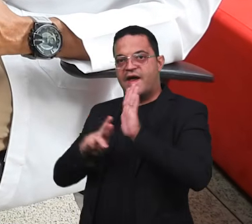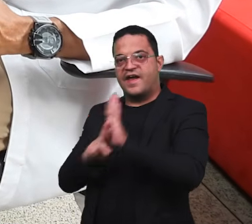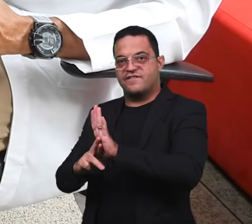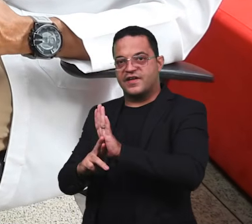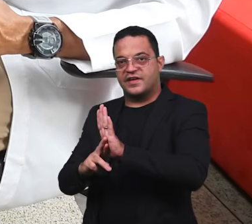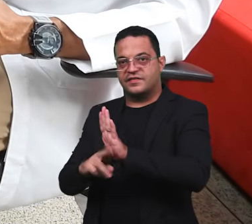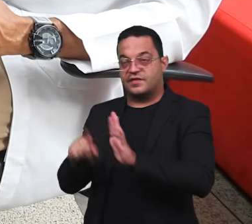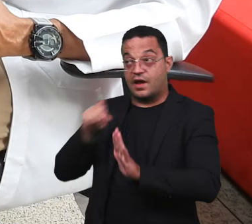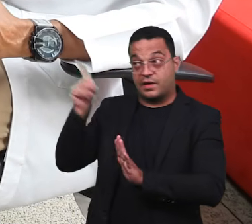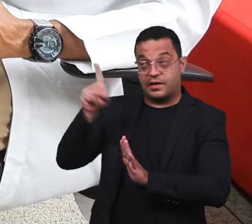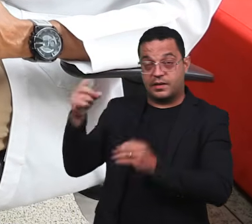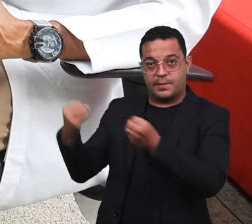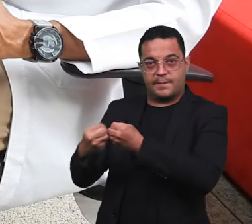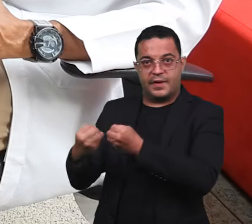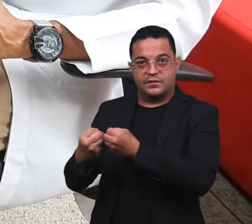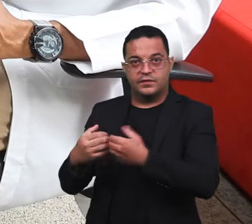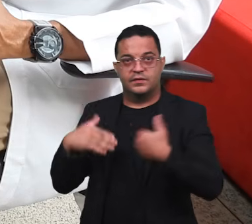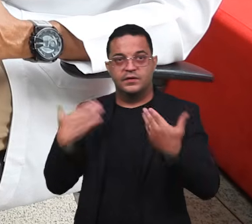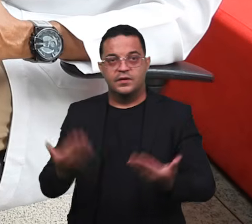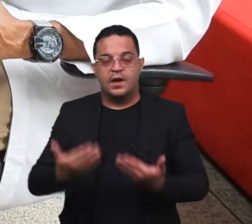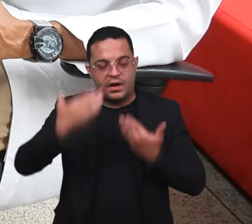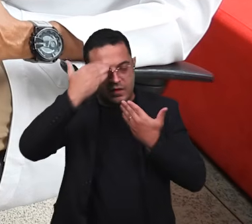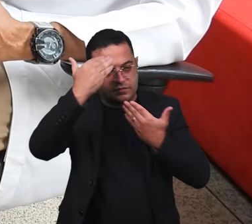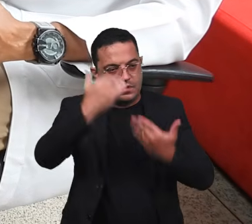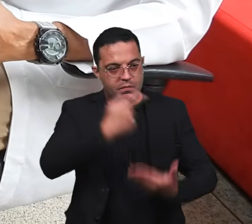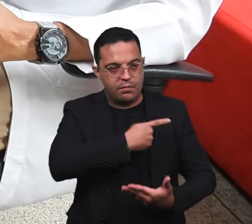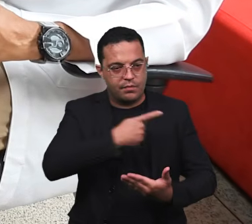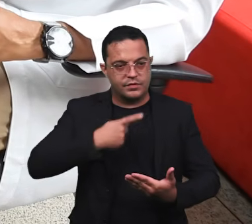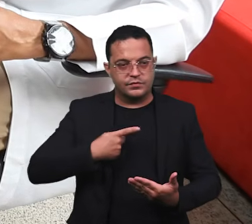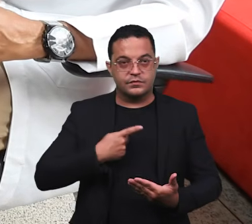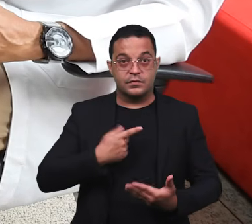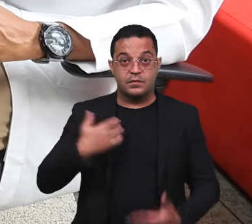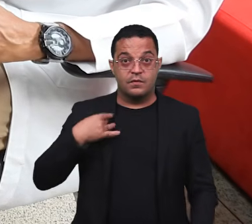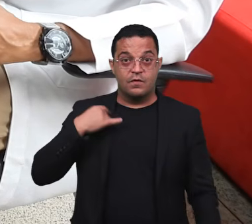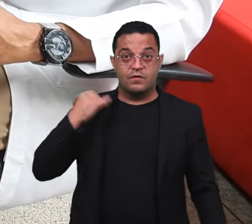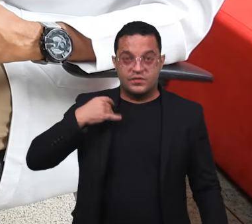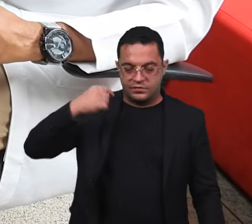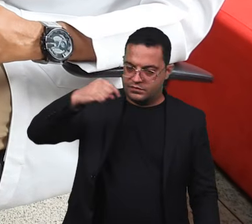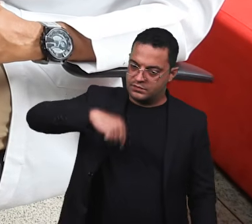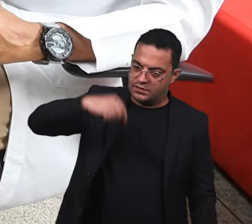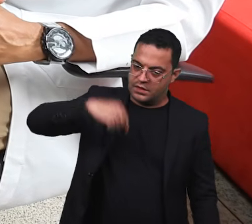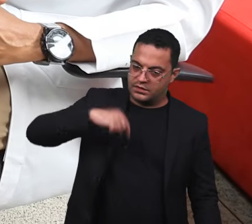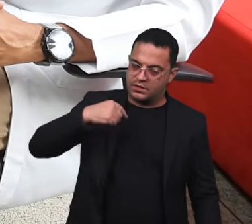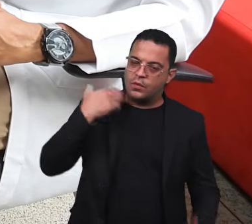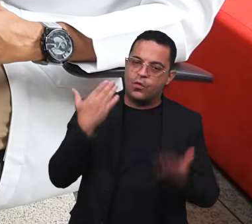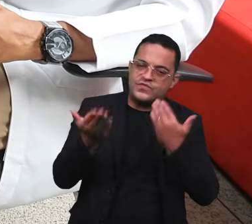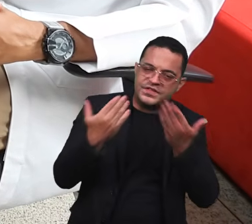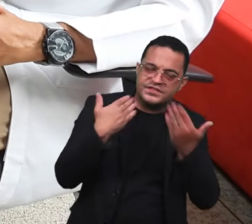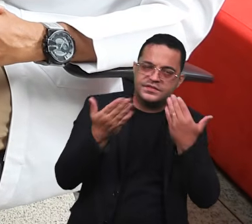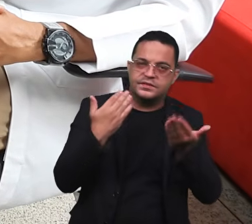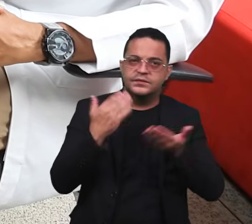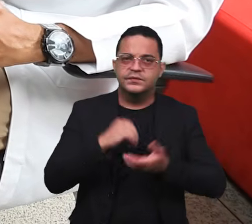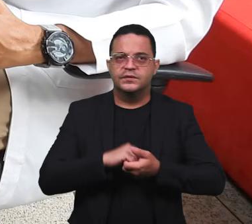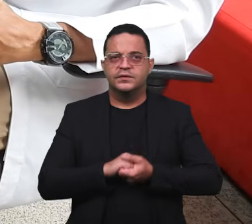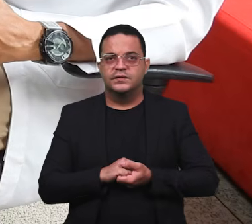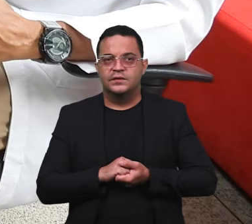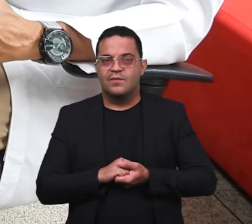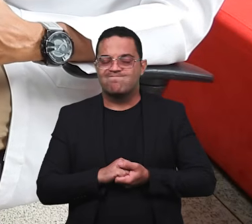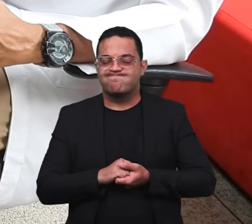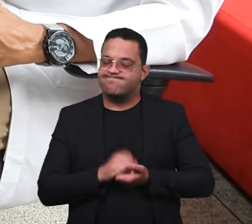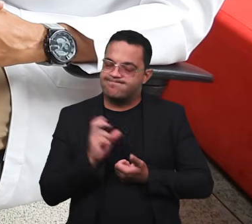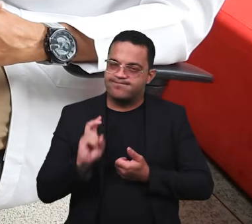Pastor, nós, em nome da TV Manaim, queremos te agradecer pela disposição, certo?